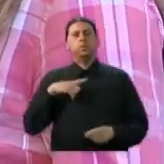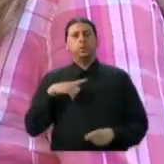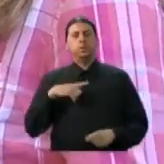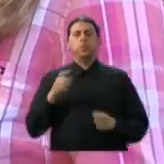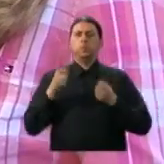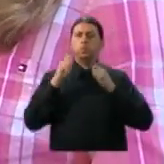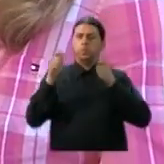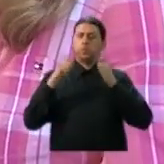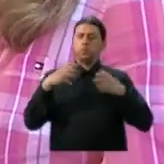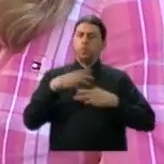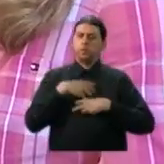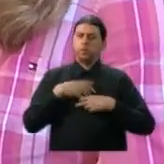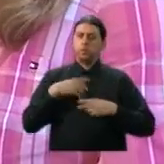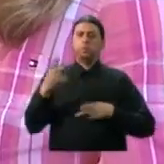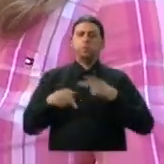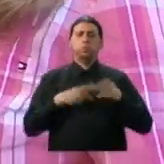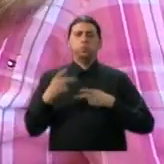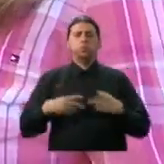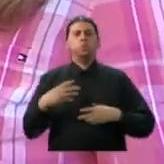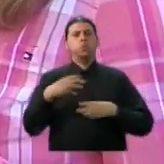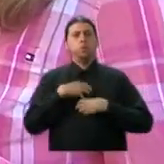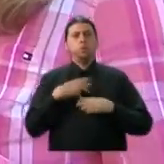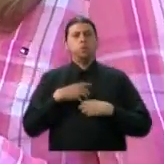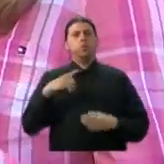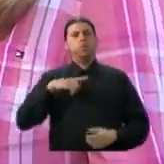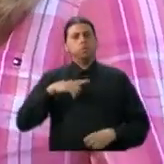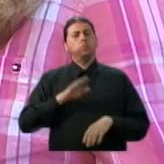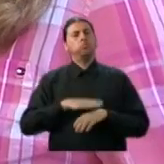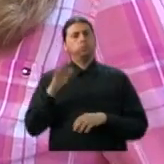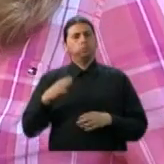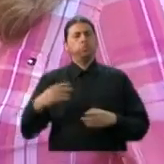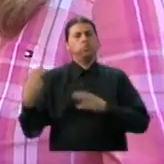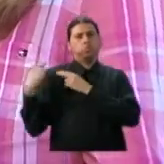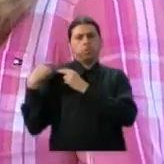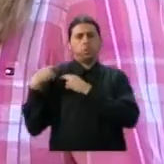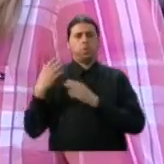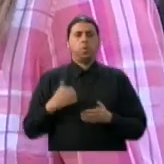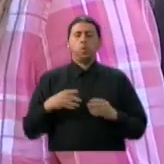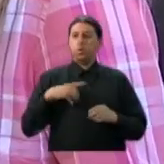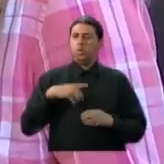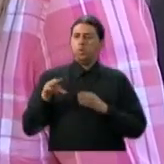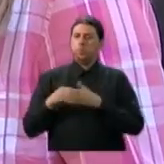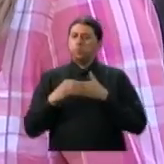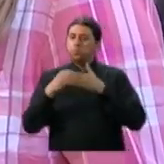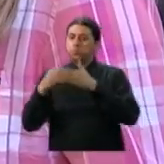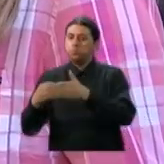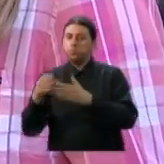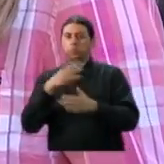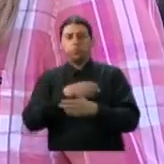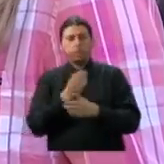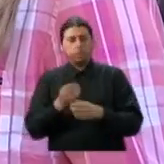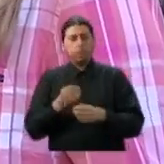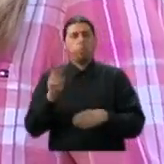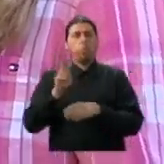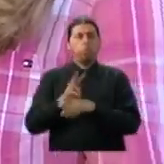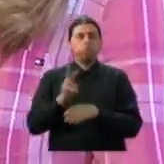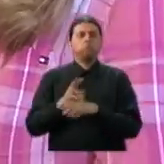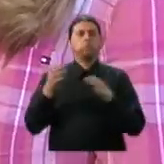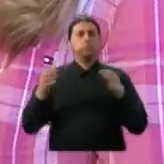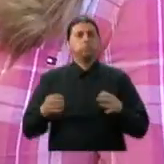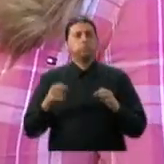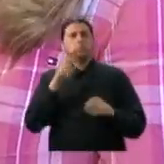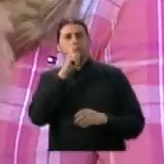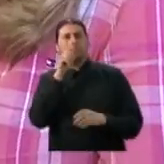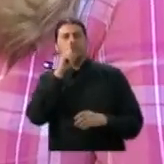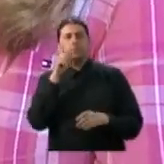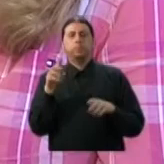esse imunobiológico de uma forma de campanha. Então, a população se sente que tem mais obrigação de ir no posto e levar seu filho para vacinar. Tu